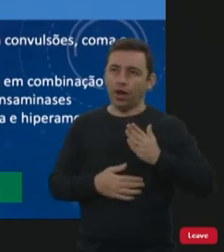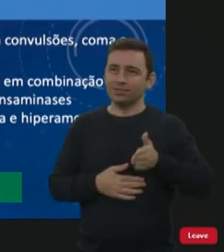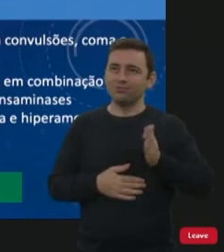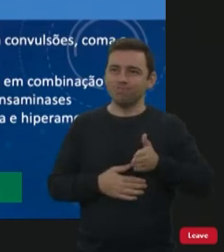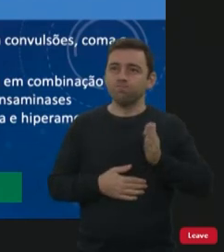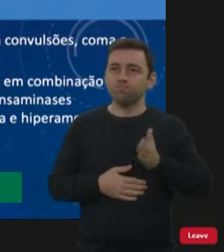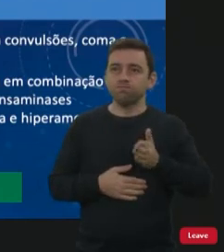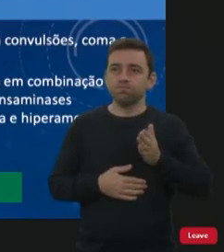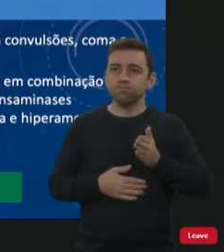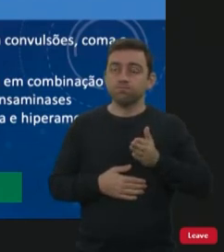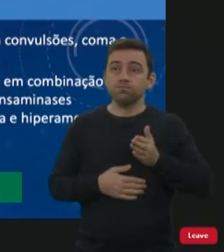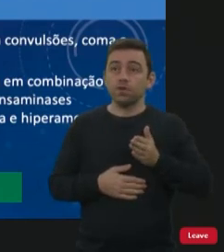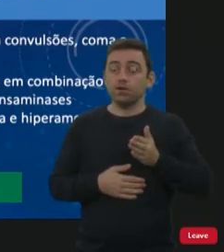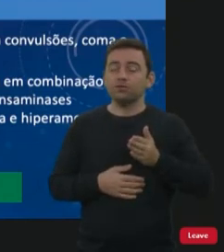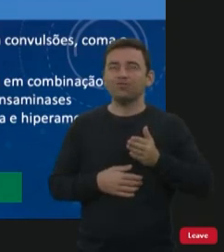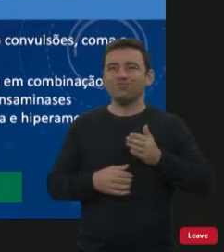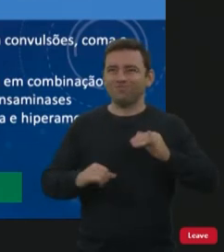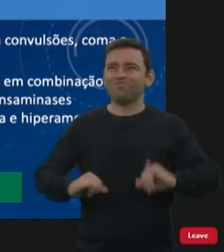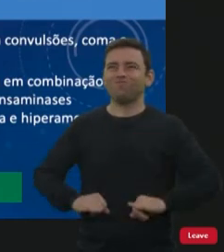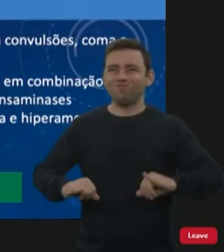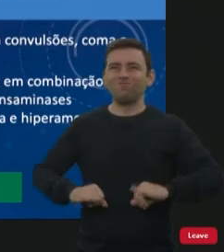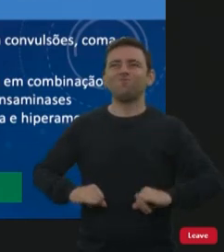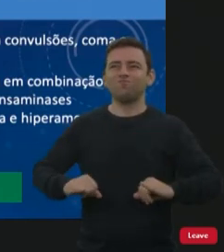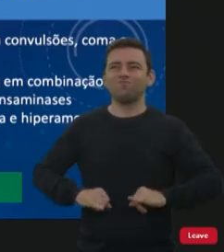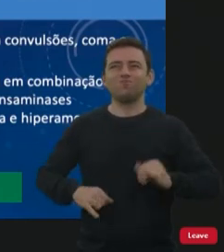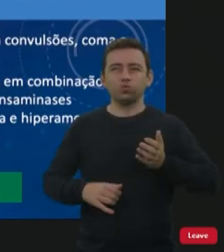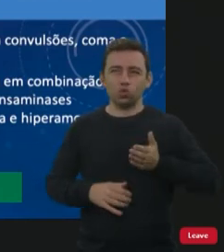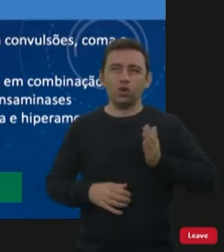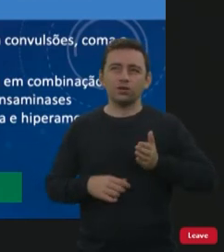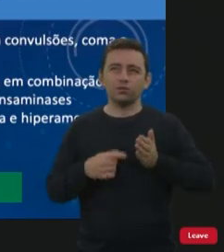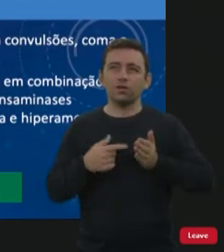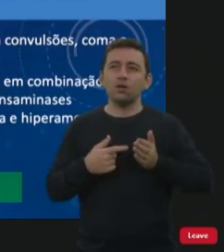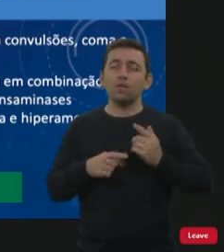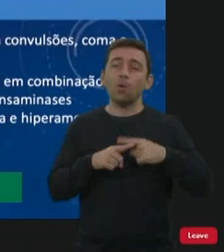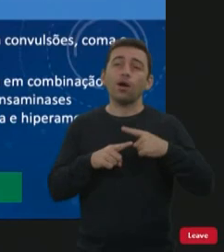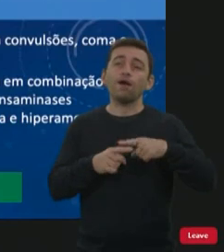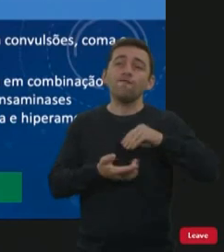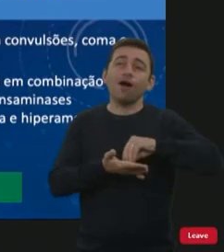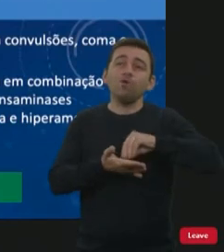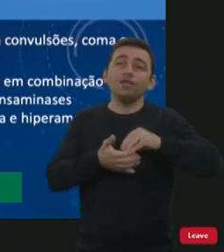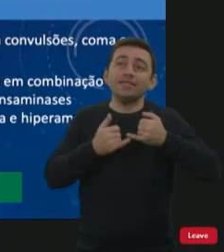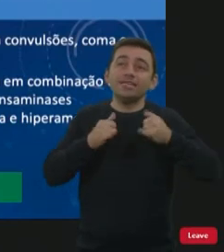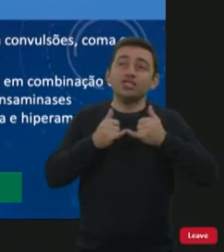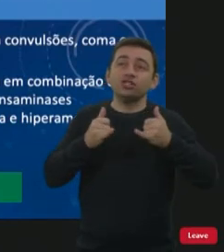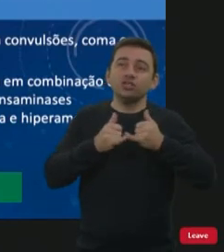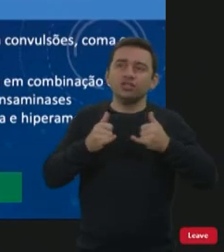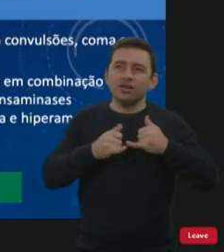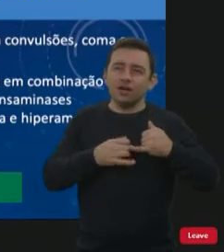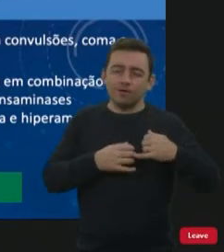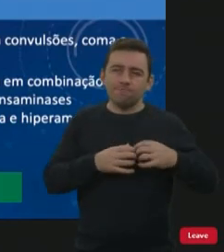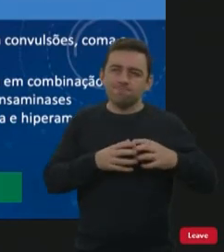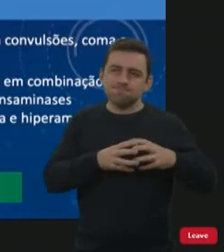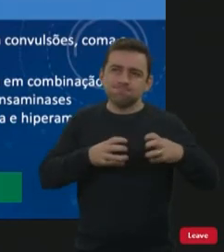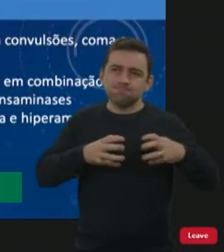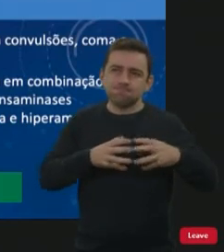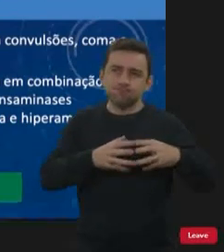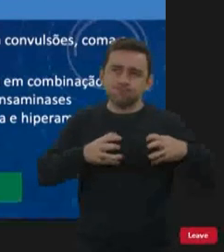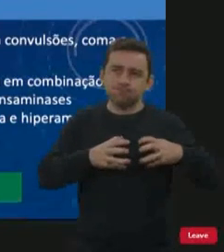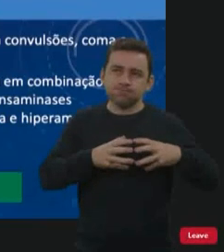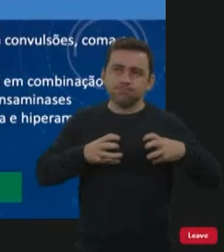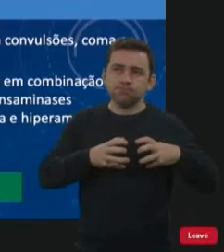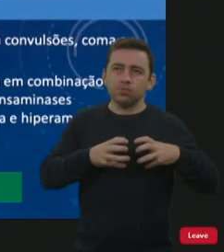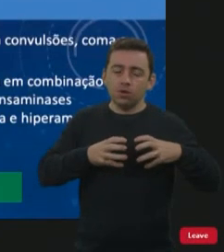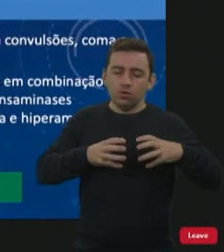né, vai sofrer, é uma situação em que a falta de energia para as fibras cardíacas contraírem